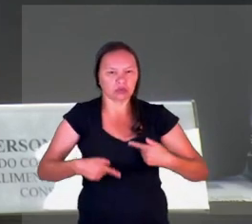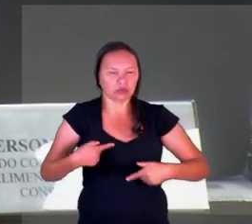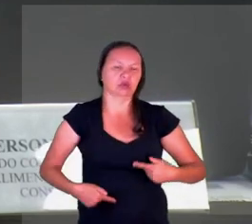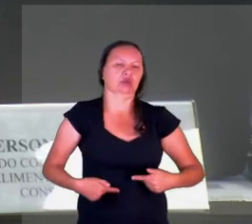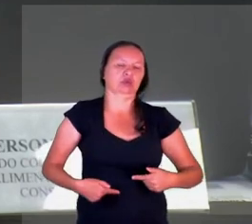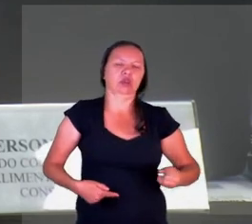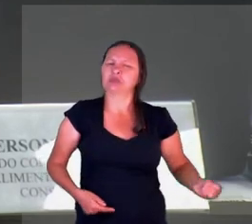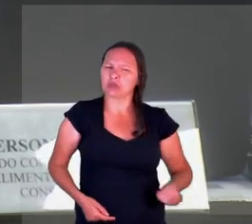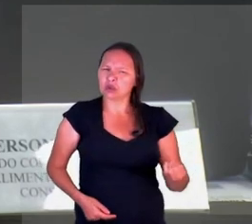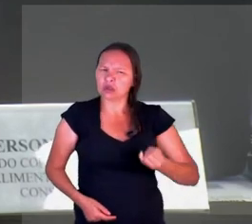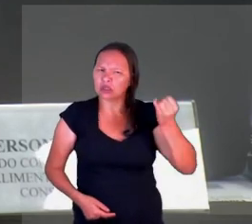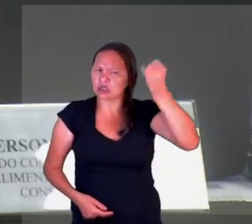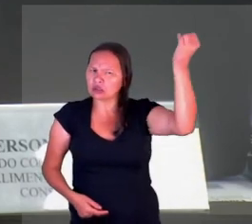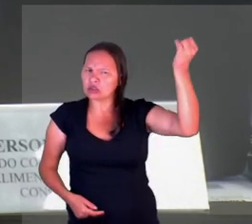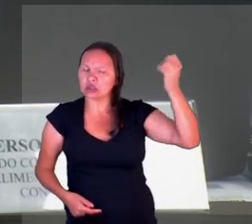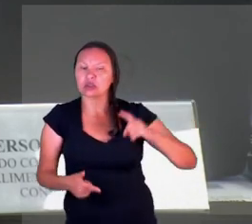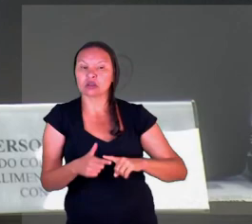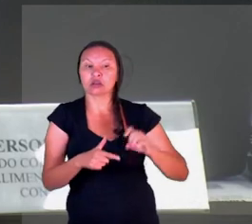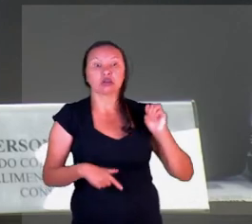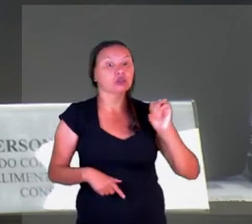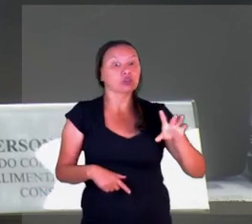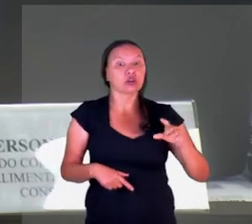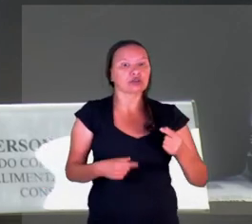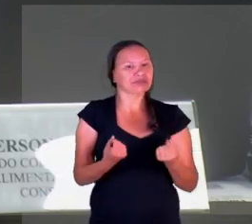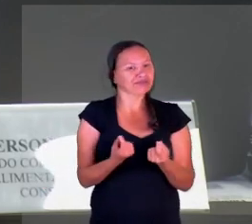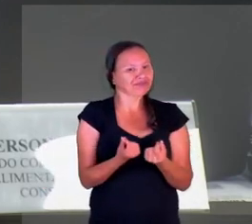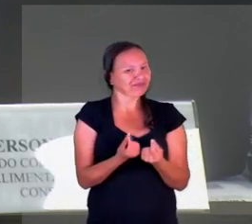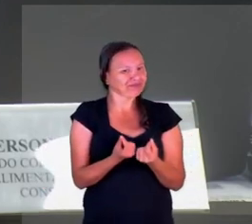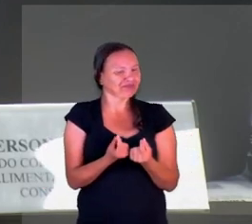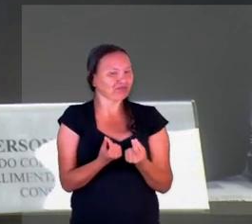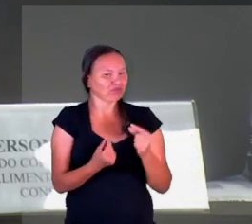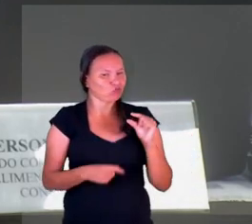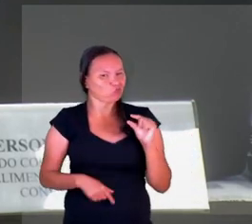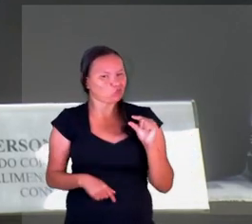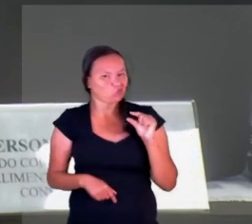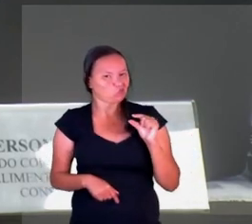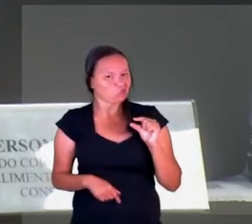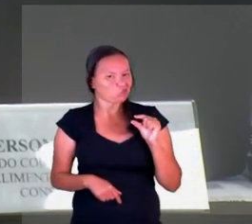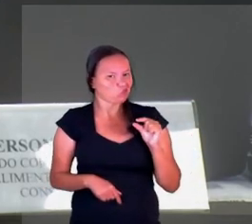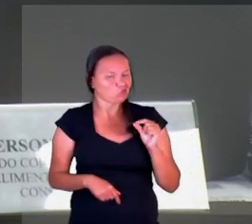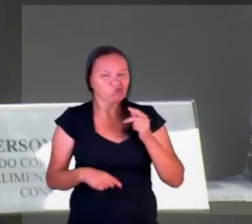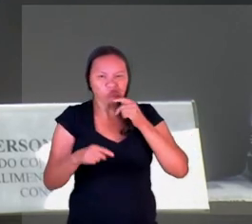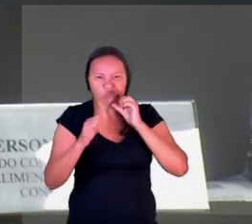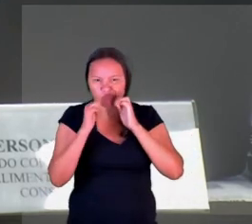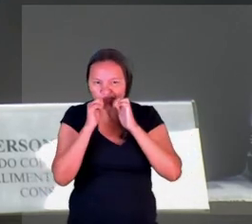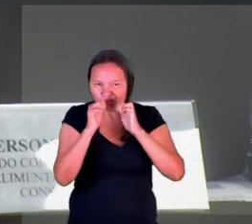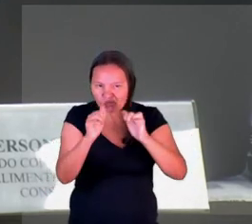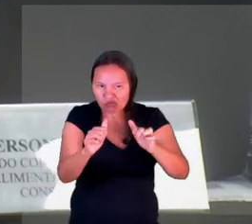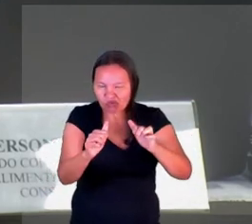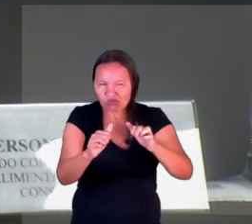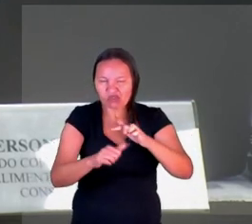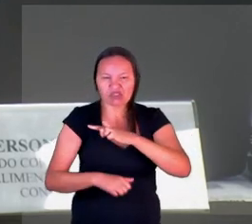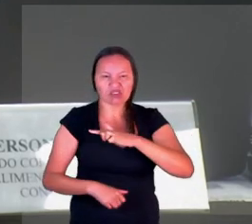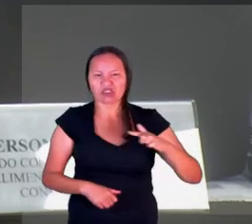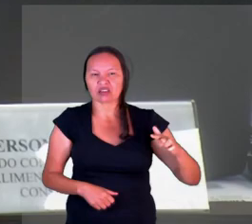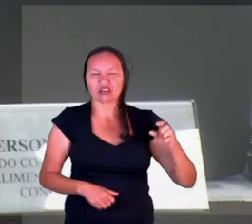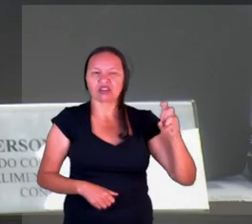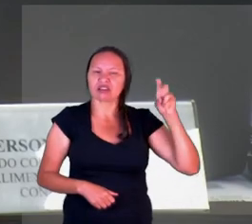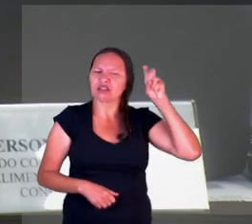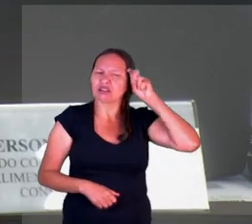é fundamental só que o dinheiro é pouco foi anunciado essa semana inclusive na segunda